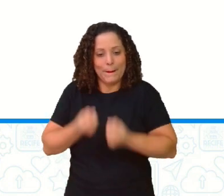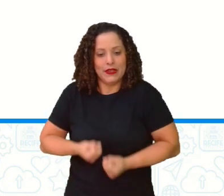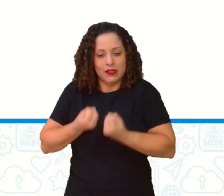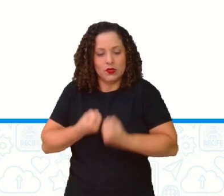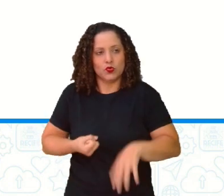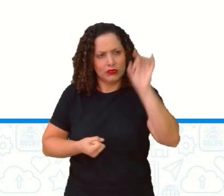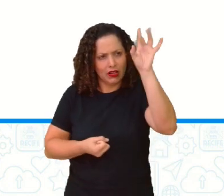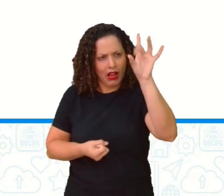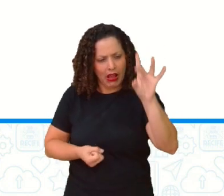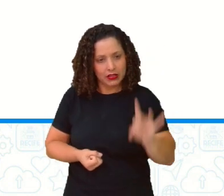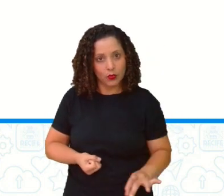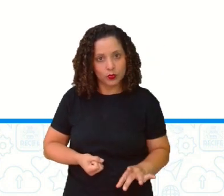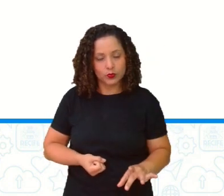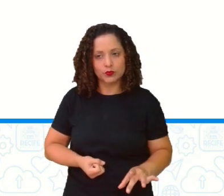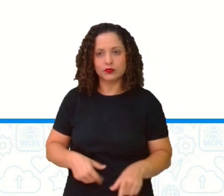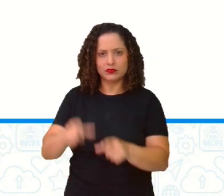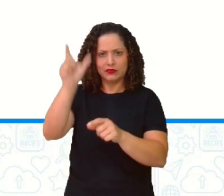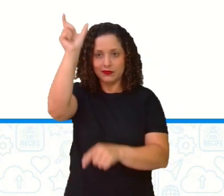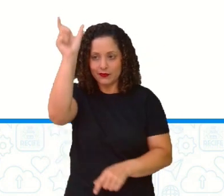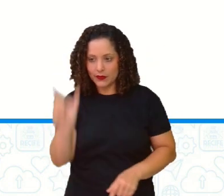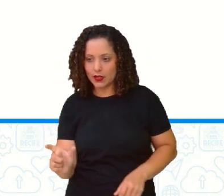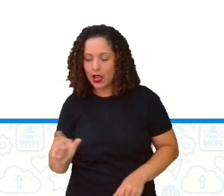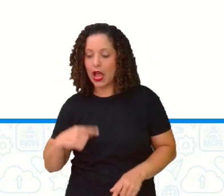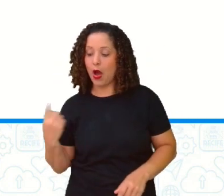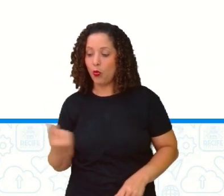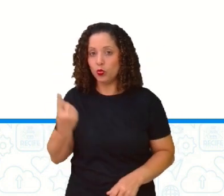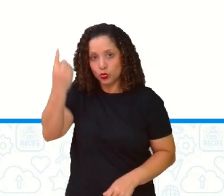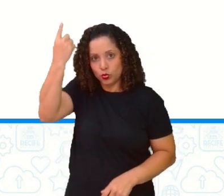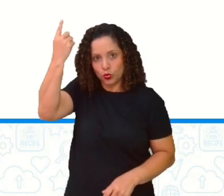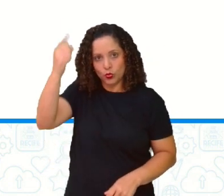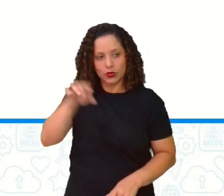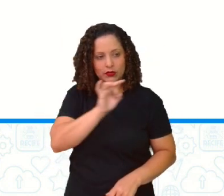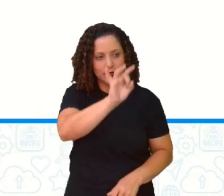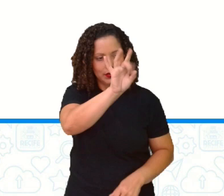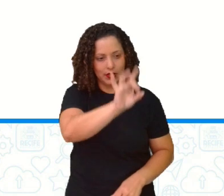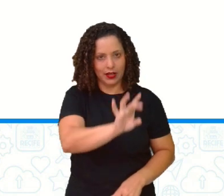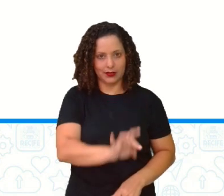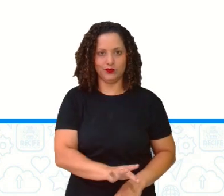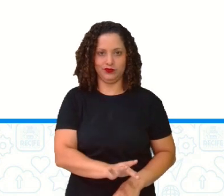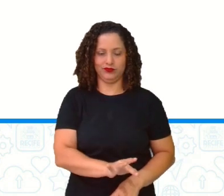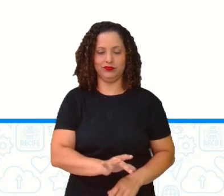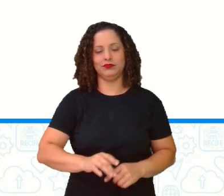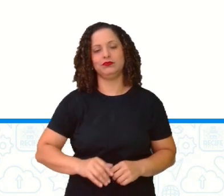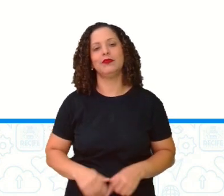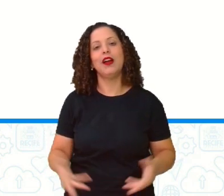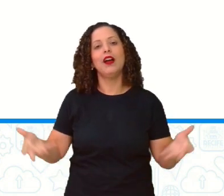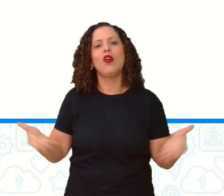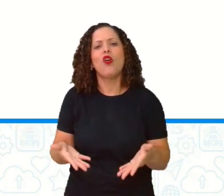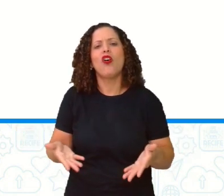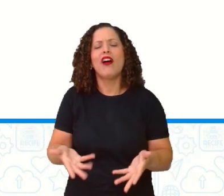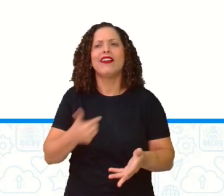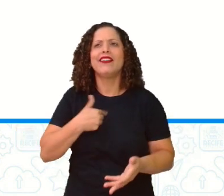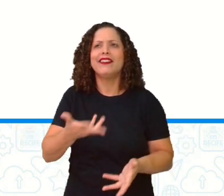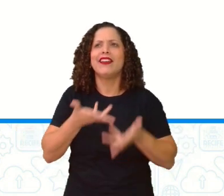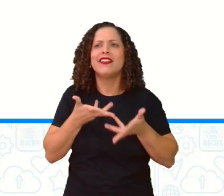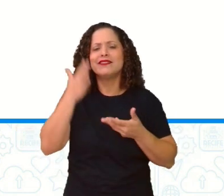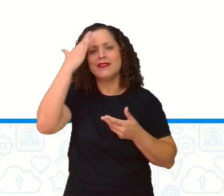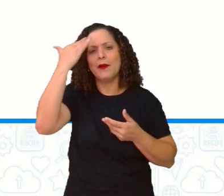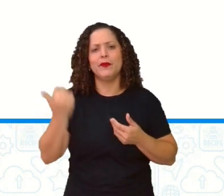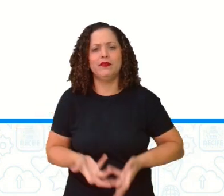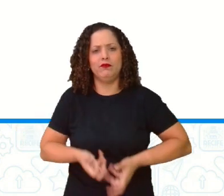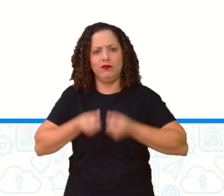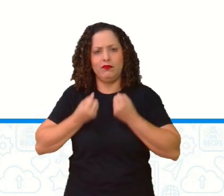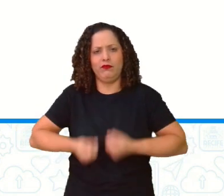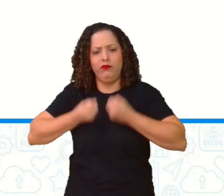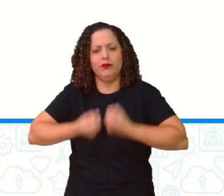criança e na terceira coluna, a altura de cada criança. Se eu quero saber qual o peso de Ana, o que